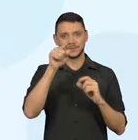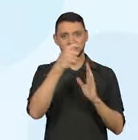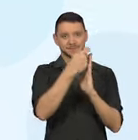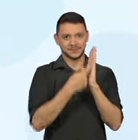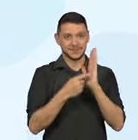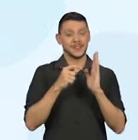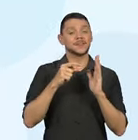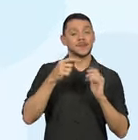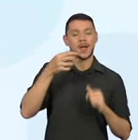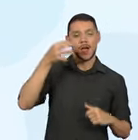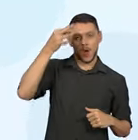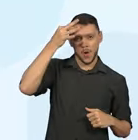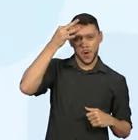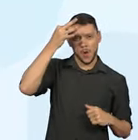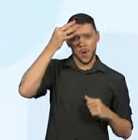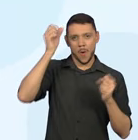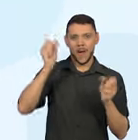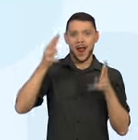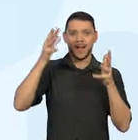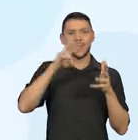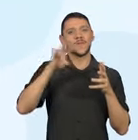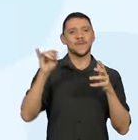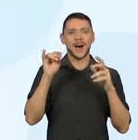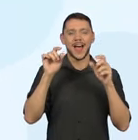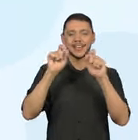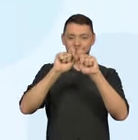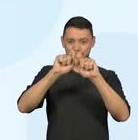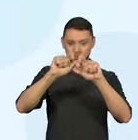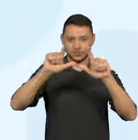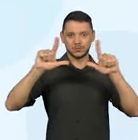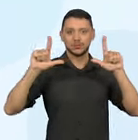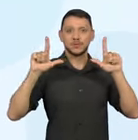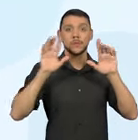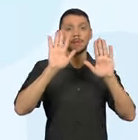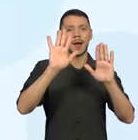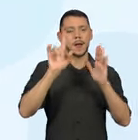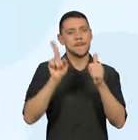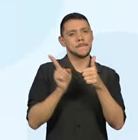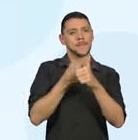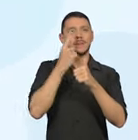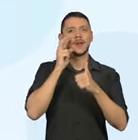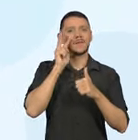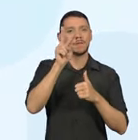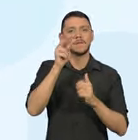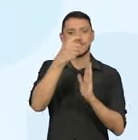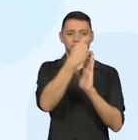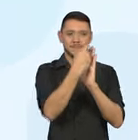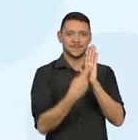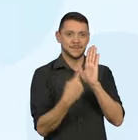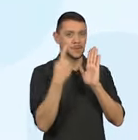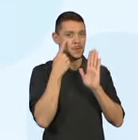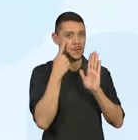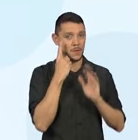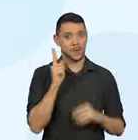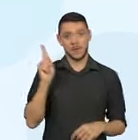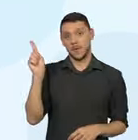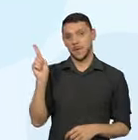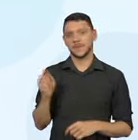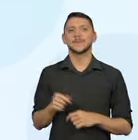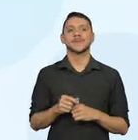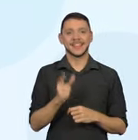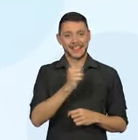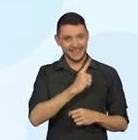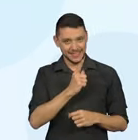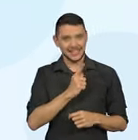vai dar um close na parte da imagem para a gente. Mas vamos falar do texto primeiro. Então, olha só. Após transformar o alimento em